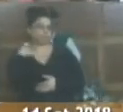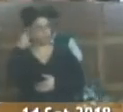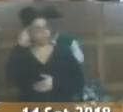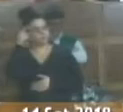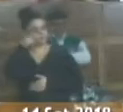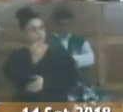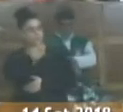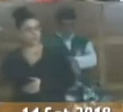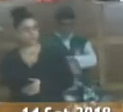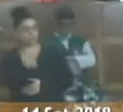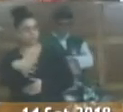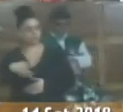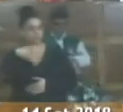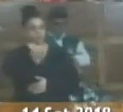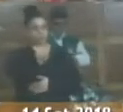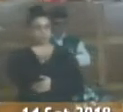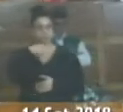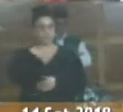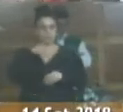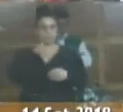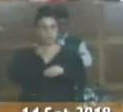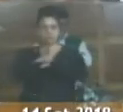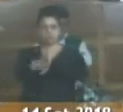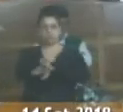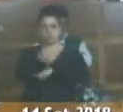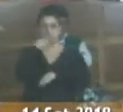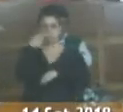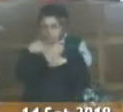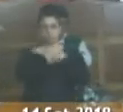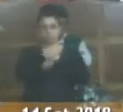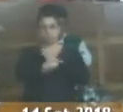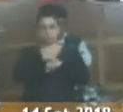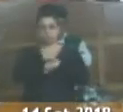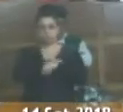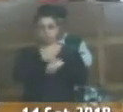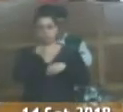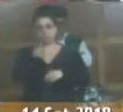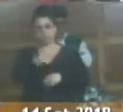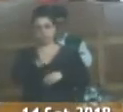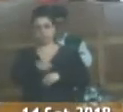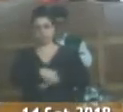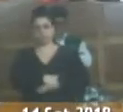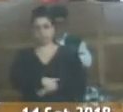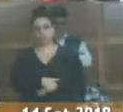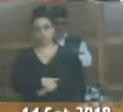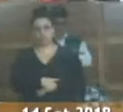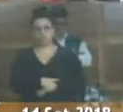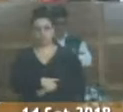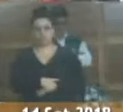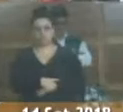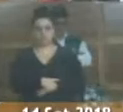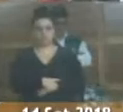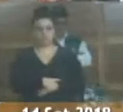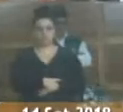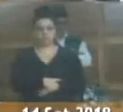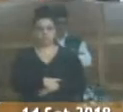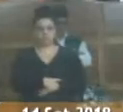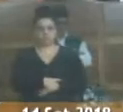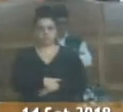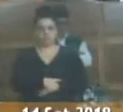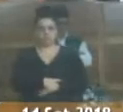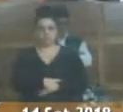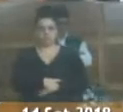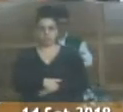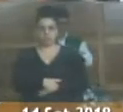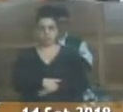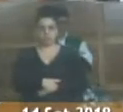sentiu aquele dia, quando eu fui lá falar com você, né? Eu estou falando você, você está como excelência, né, o